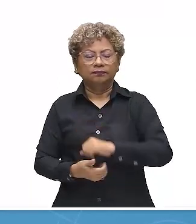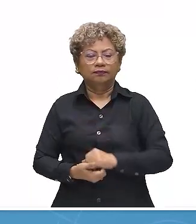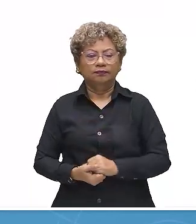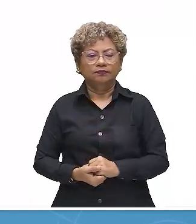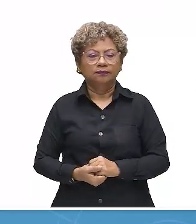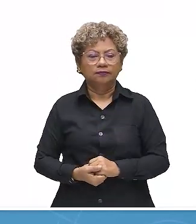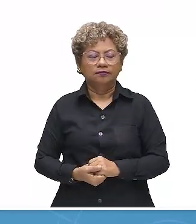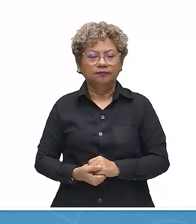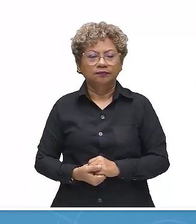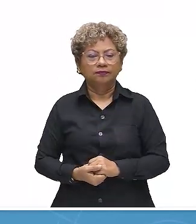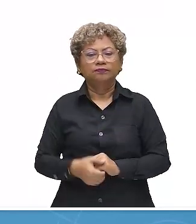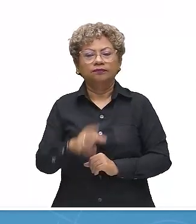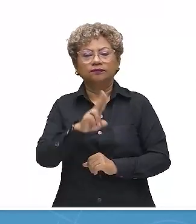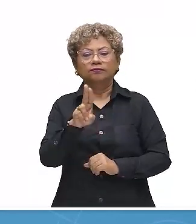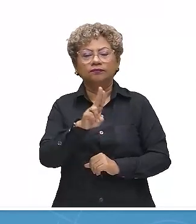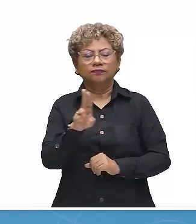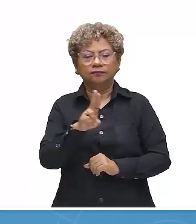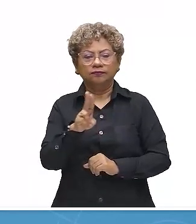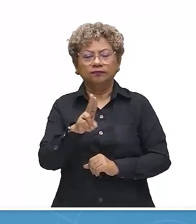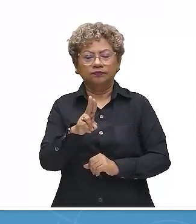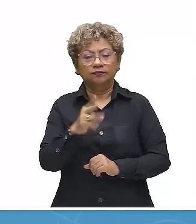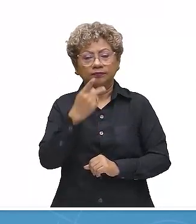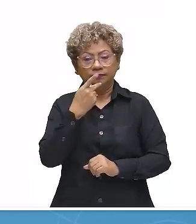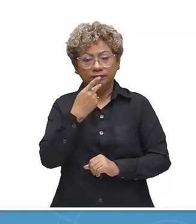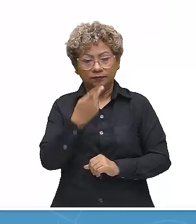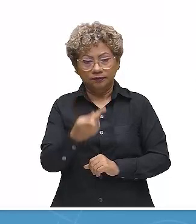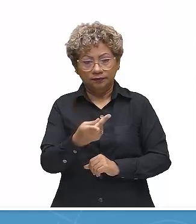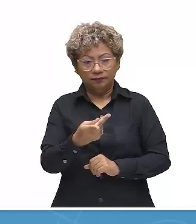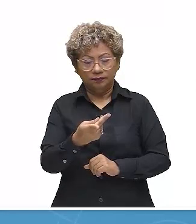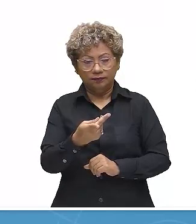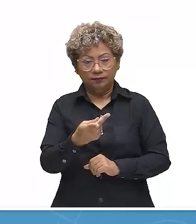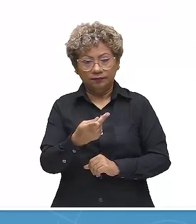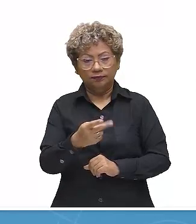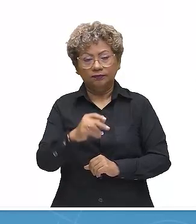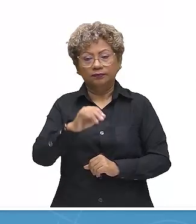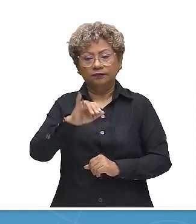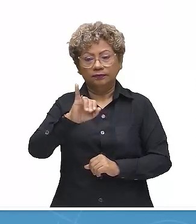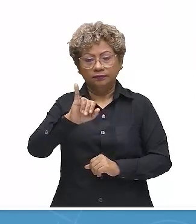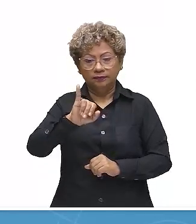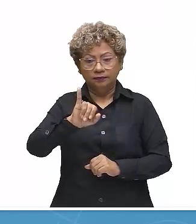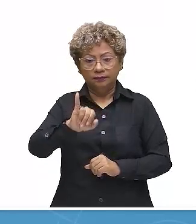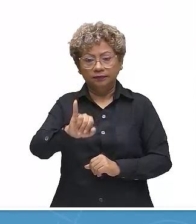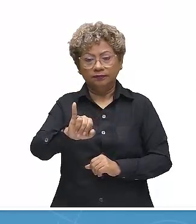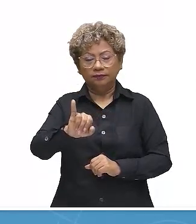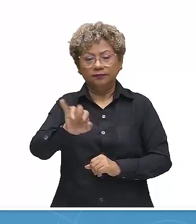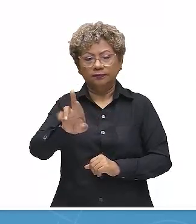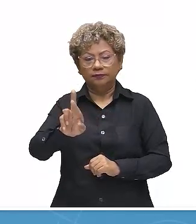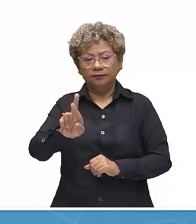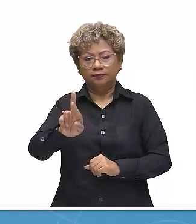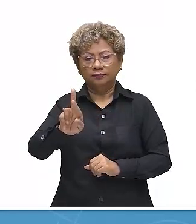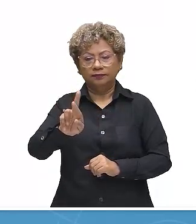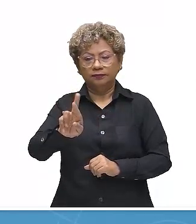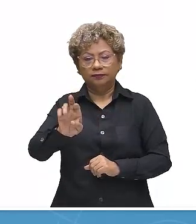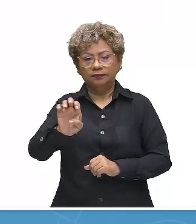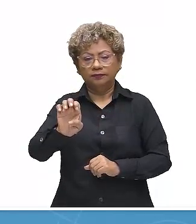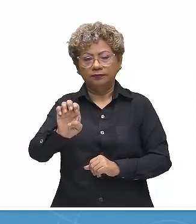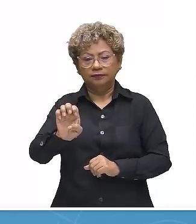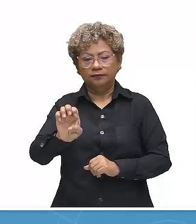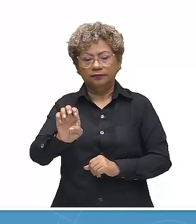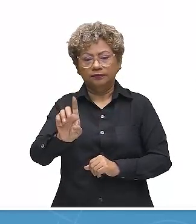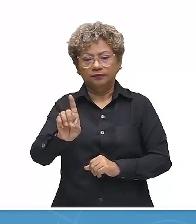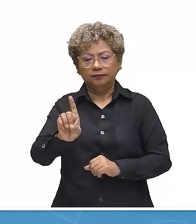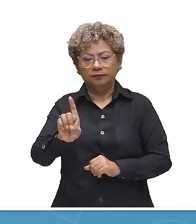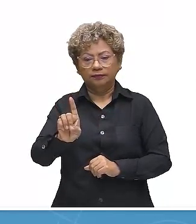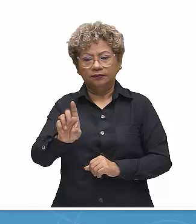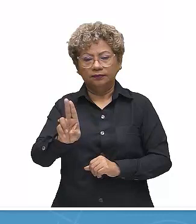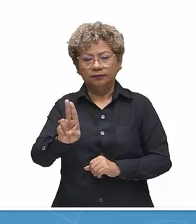2, o nome dela é fração irredutível. O nome já está bem